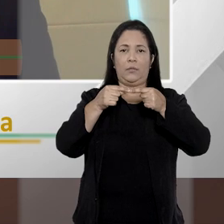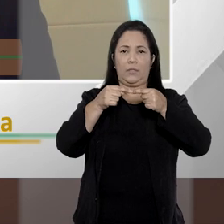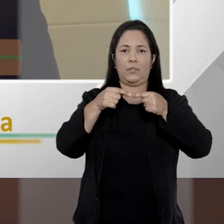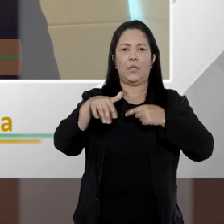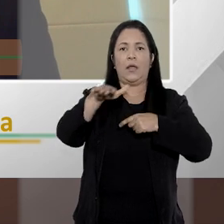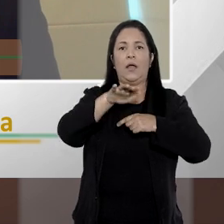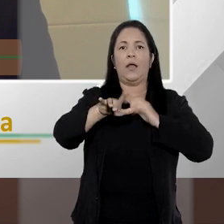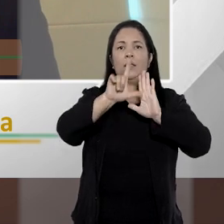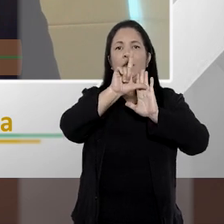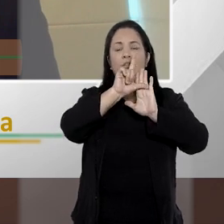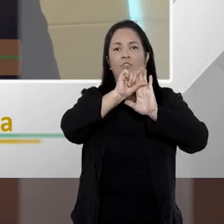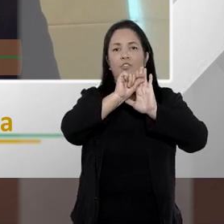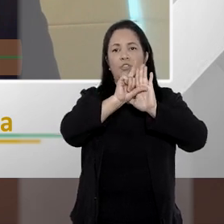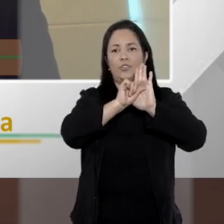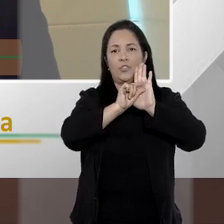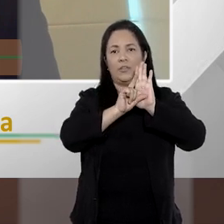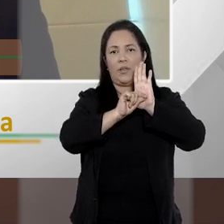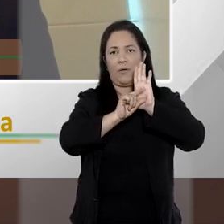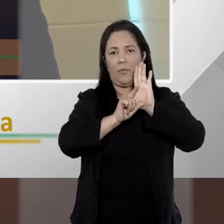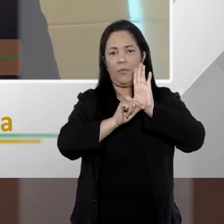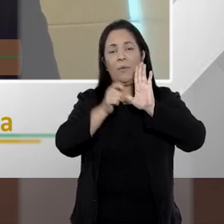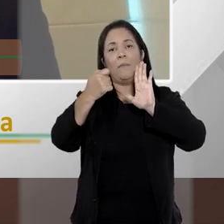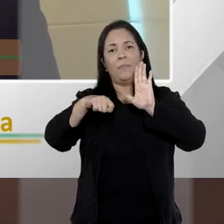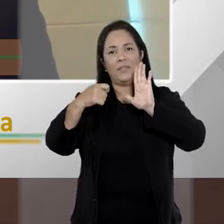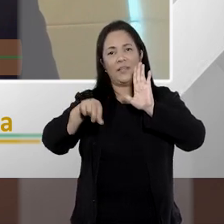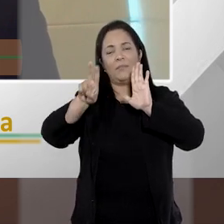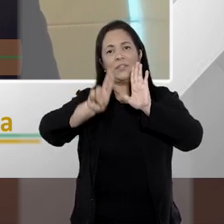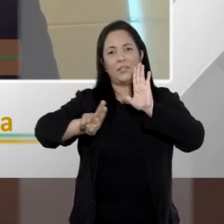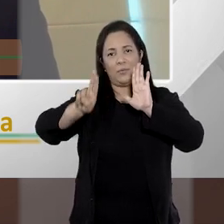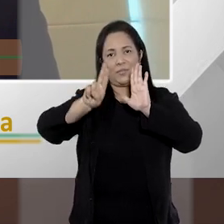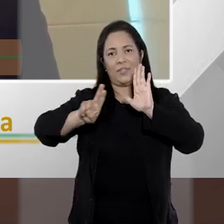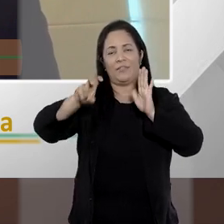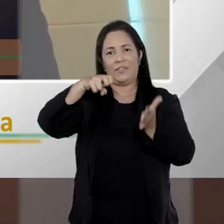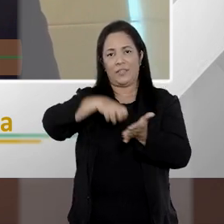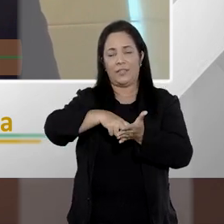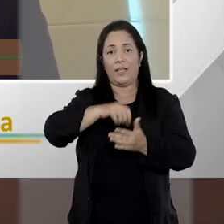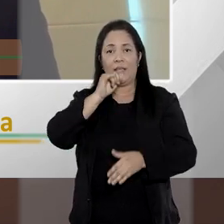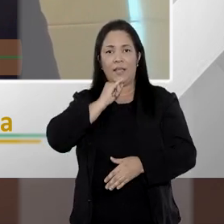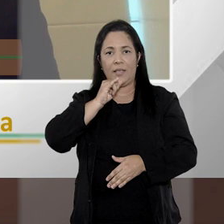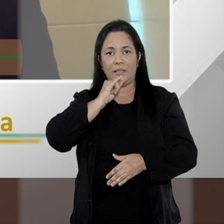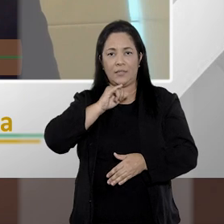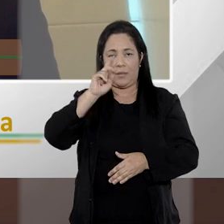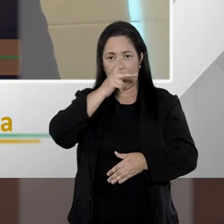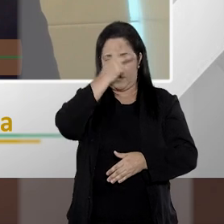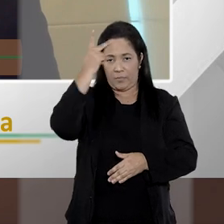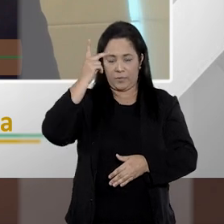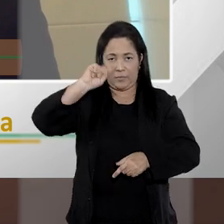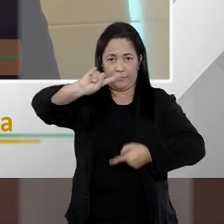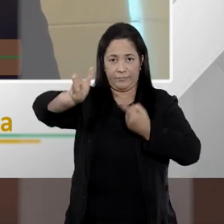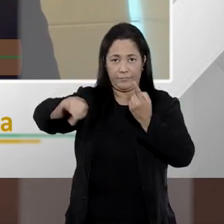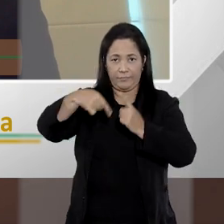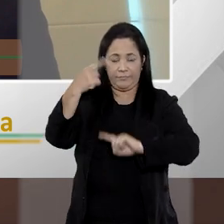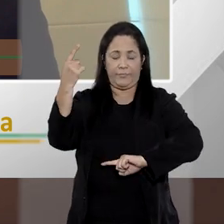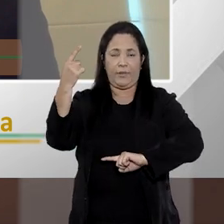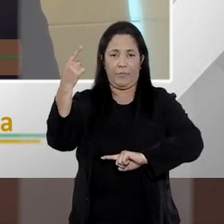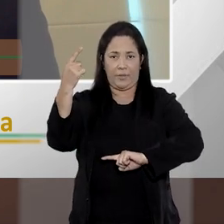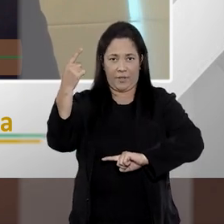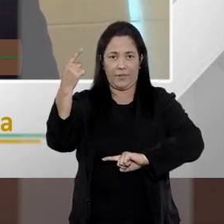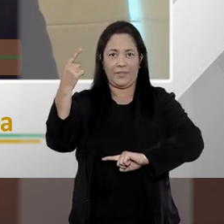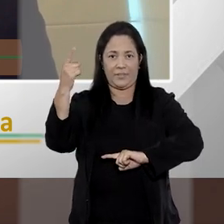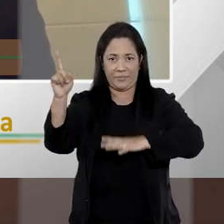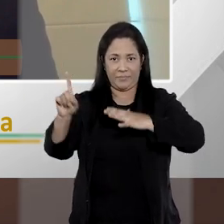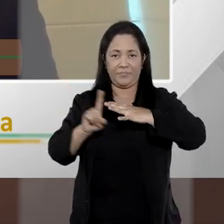ser implementadas na execução penal. Por exemplo, no sentido de reabilitar os indivíduos que estão ali